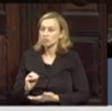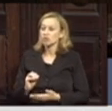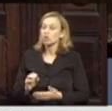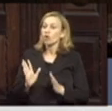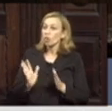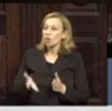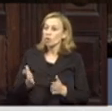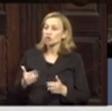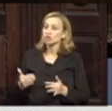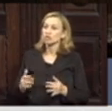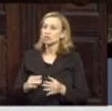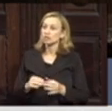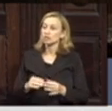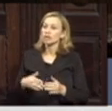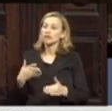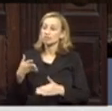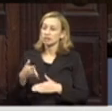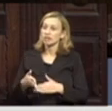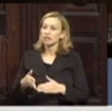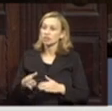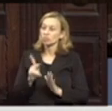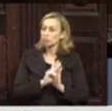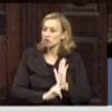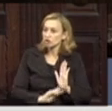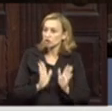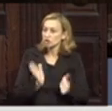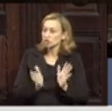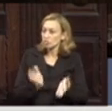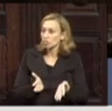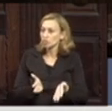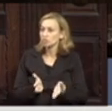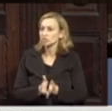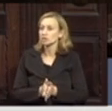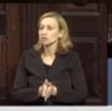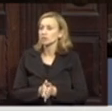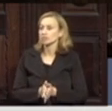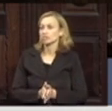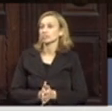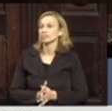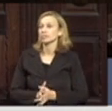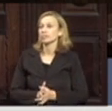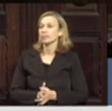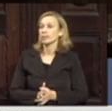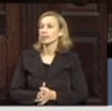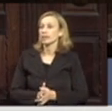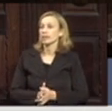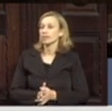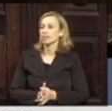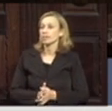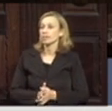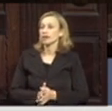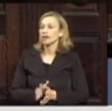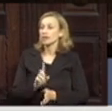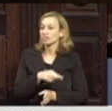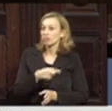eficácia desse documento legal. Portanto, não nos restou outra alternativa, e